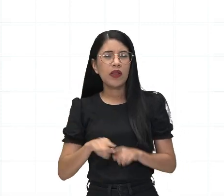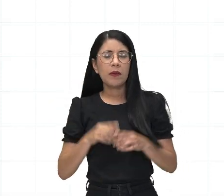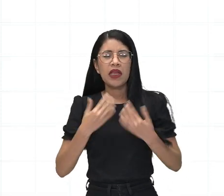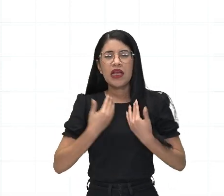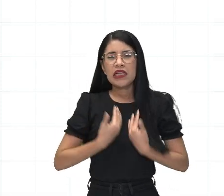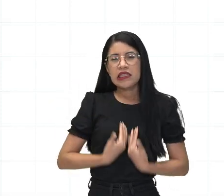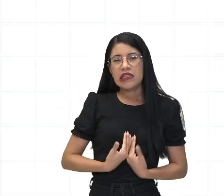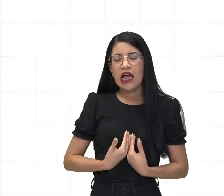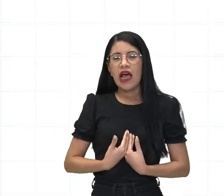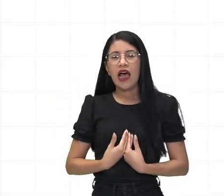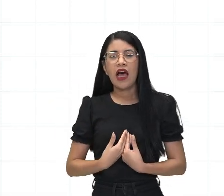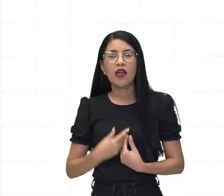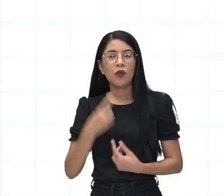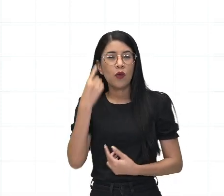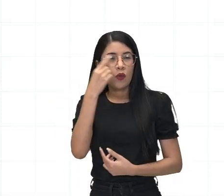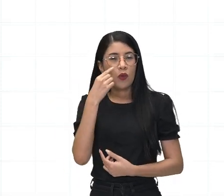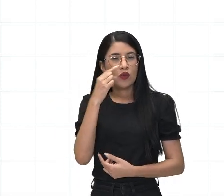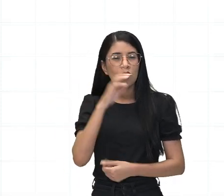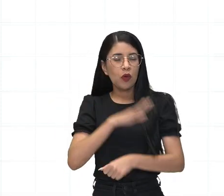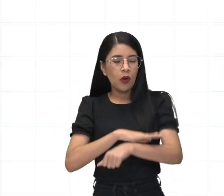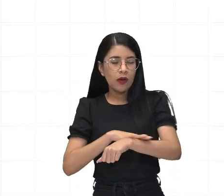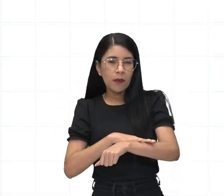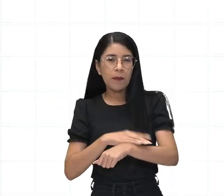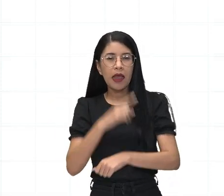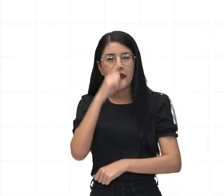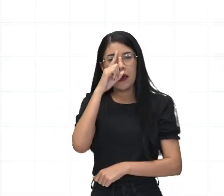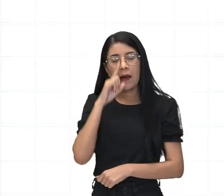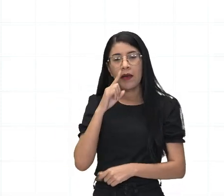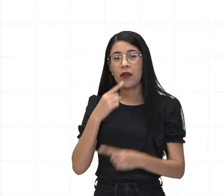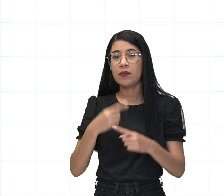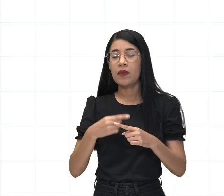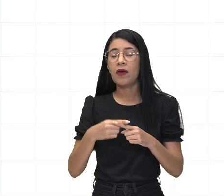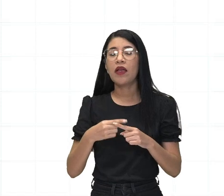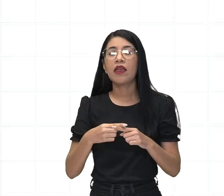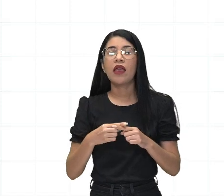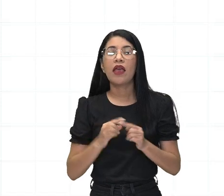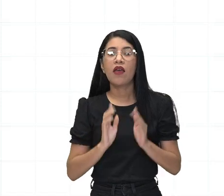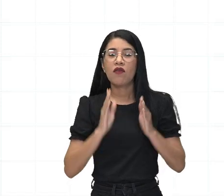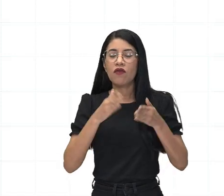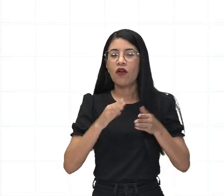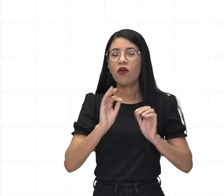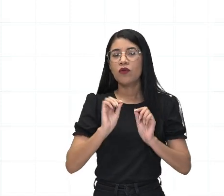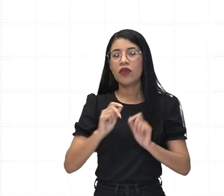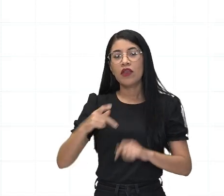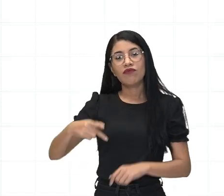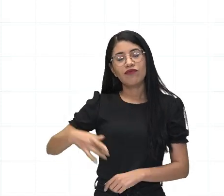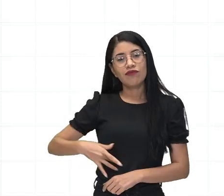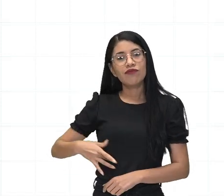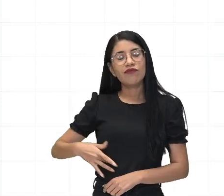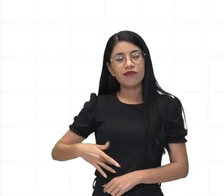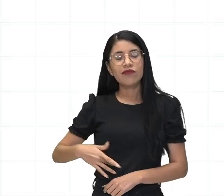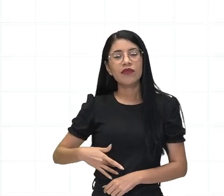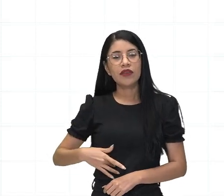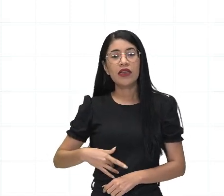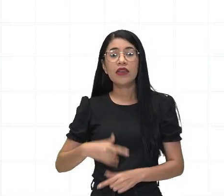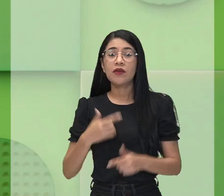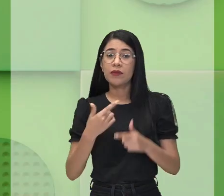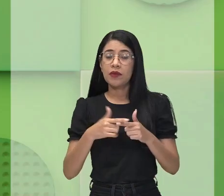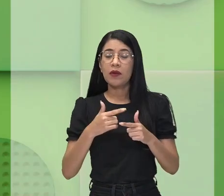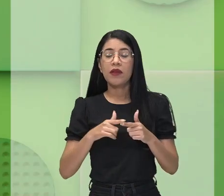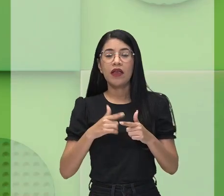peles amarelados, porque eles atuam diretamente em um órgão que é o fígado. E aí ele vai